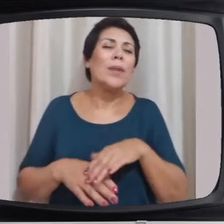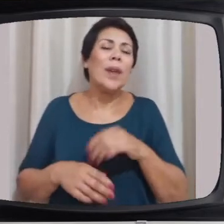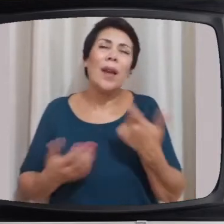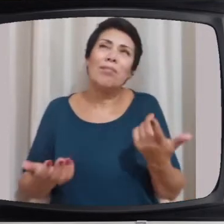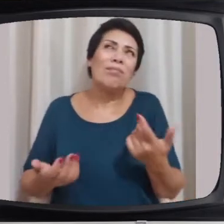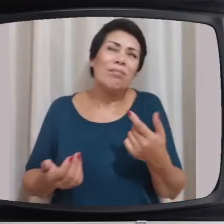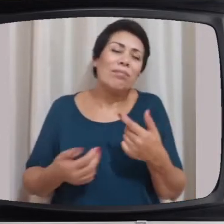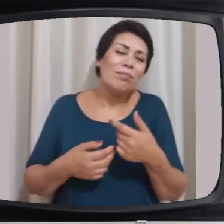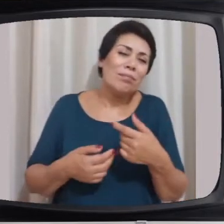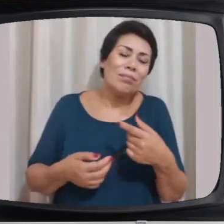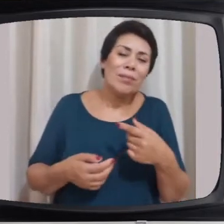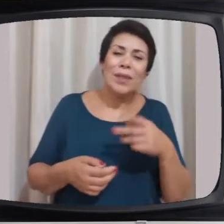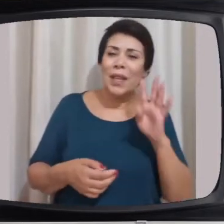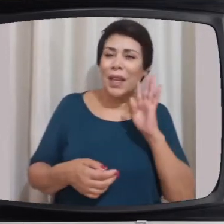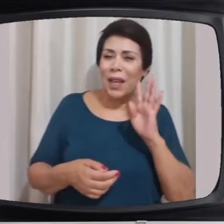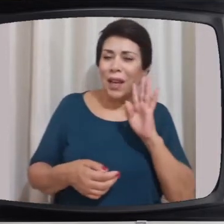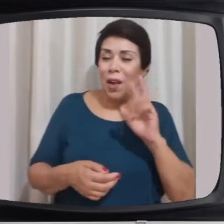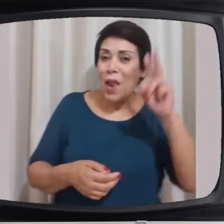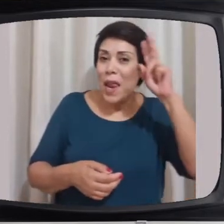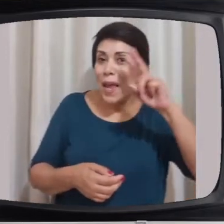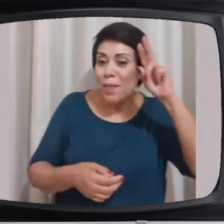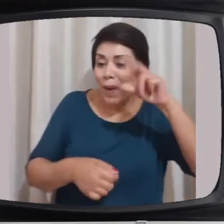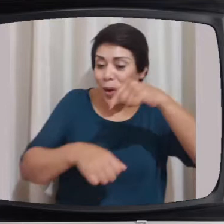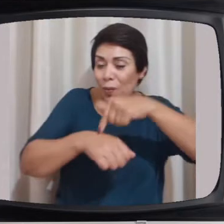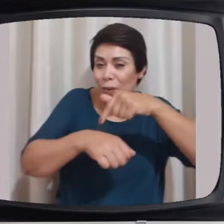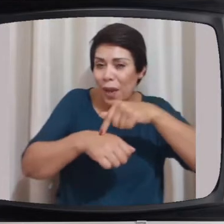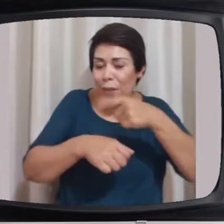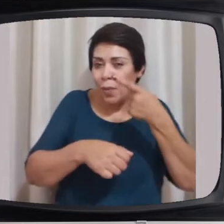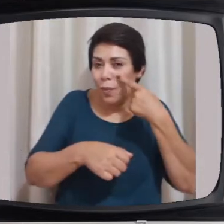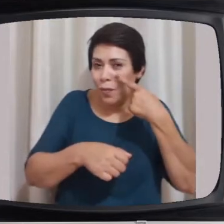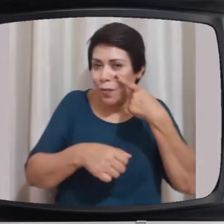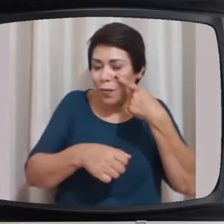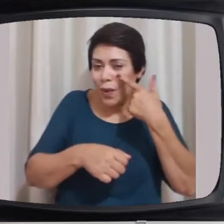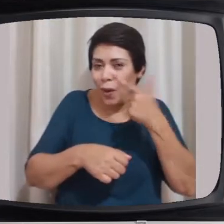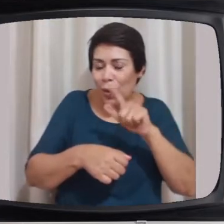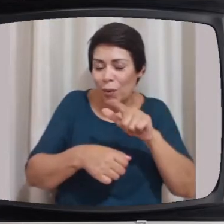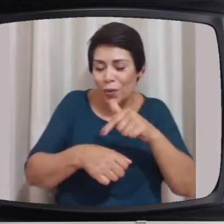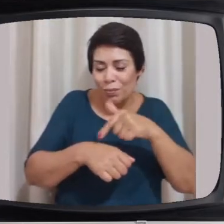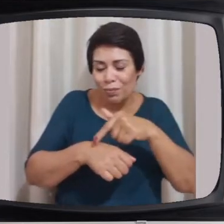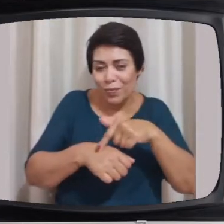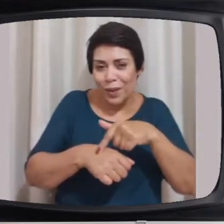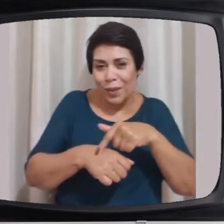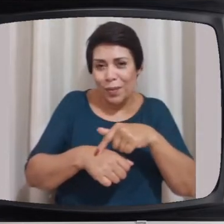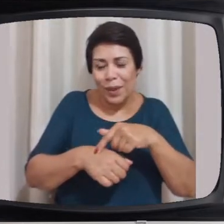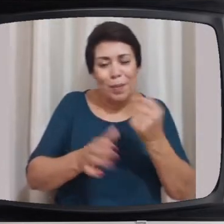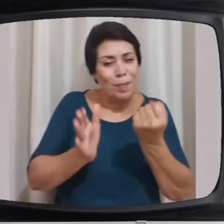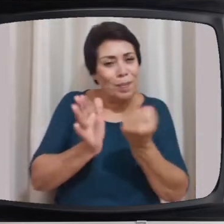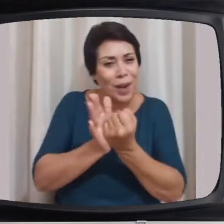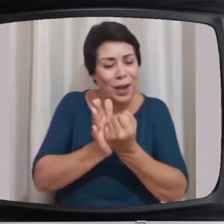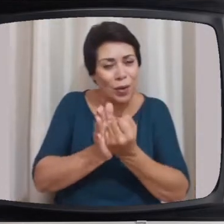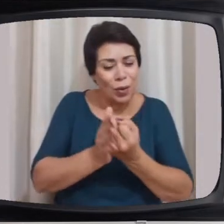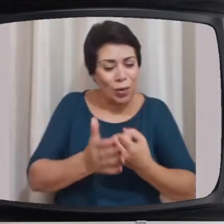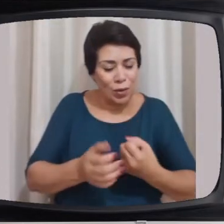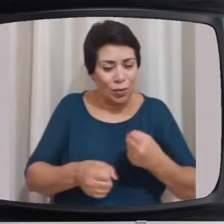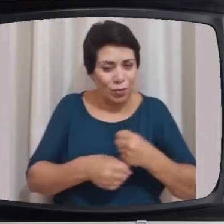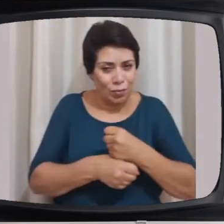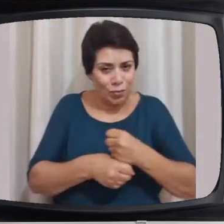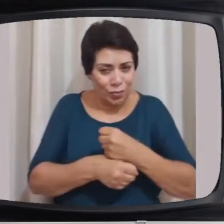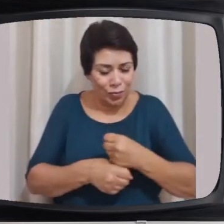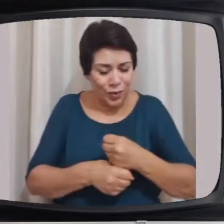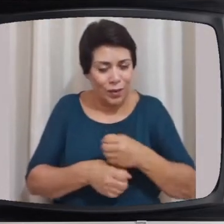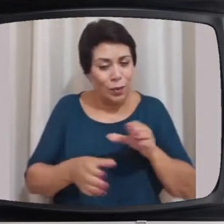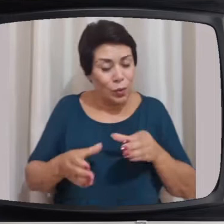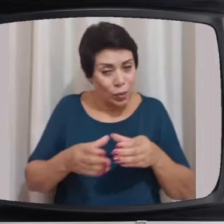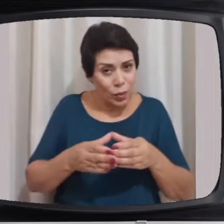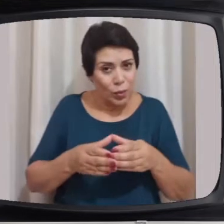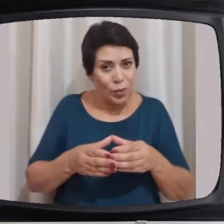mais legal aqui, que é reviver alguns momentos, assistir alguns momentos que foram marcantes para a carreira do Pato Fu e relembrar alguns prêmios que eles